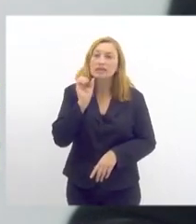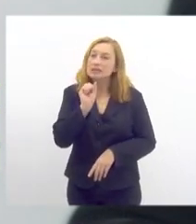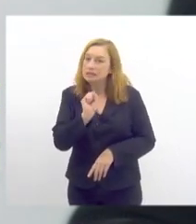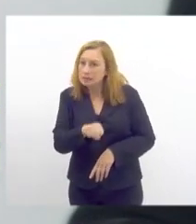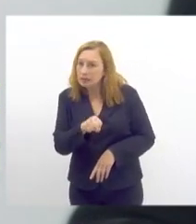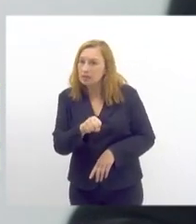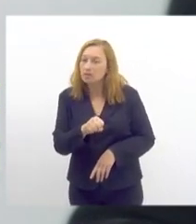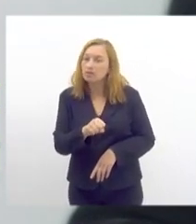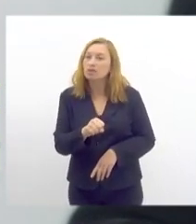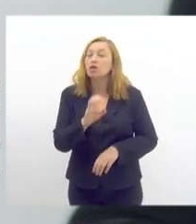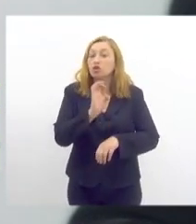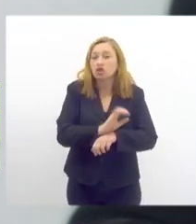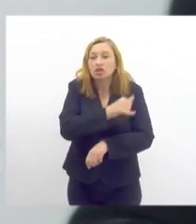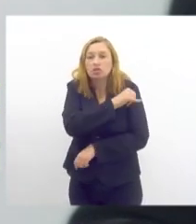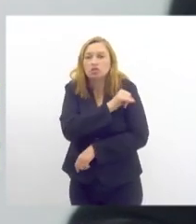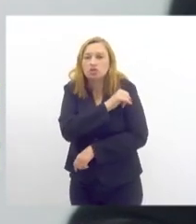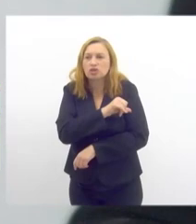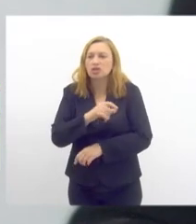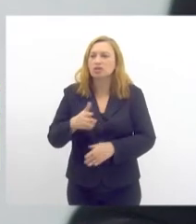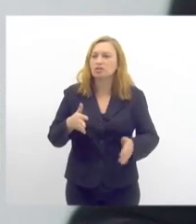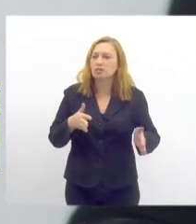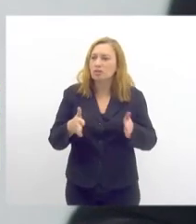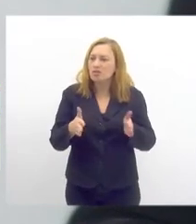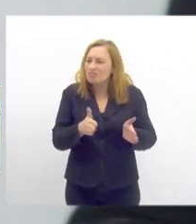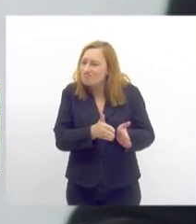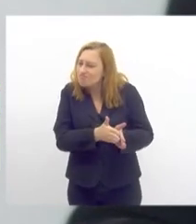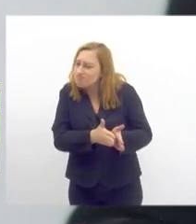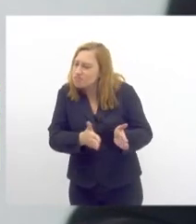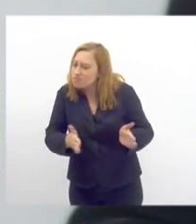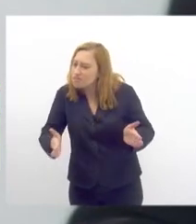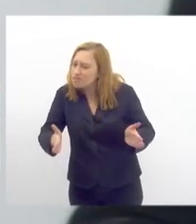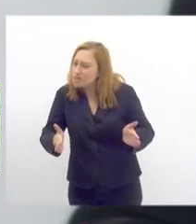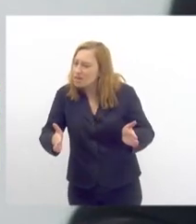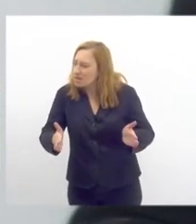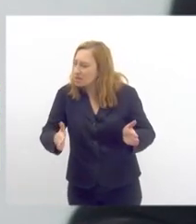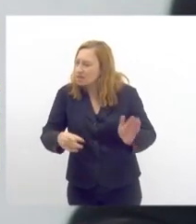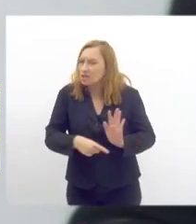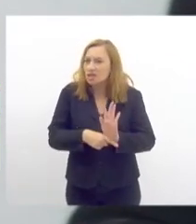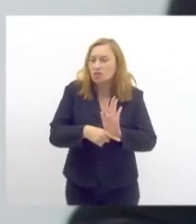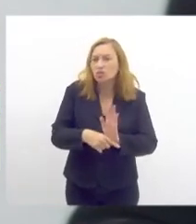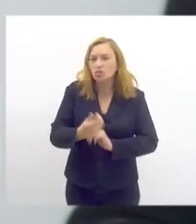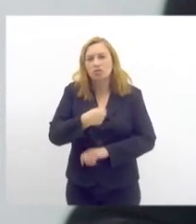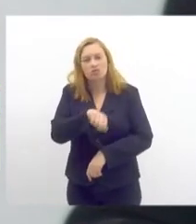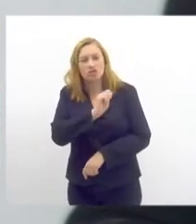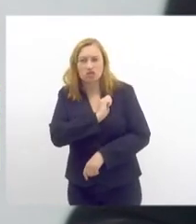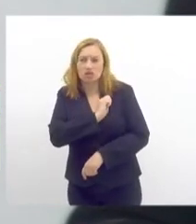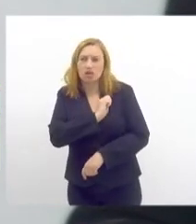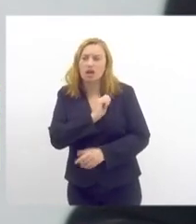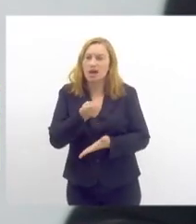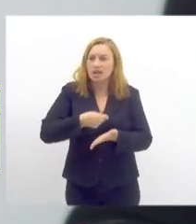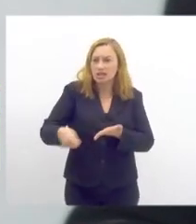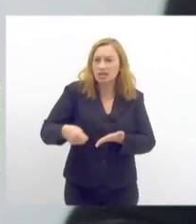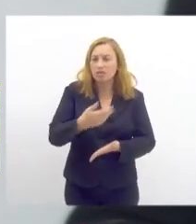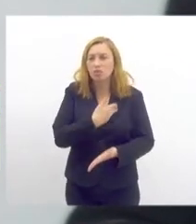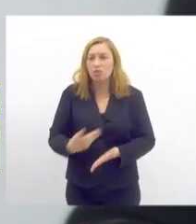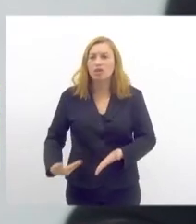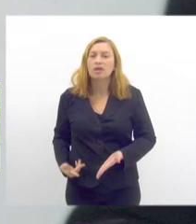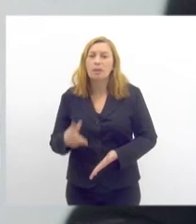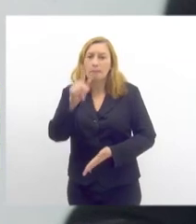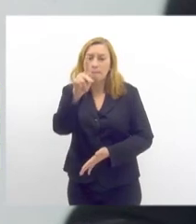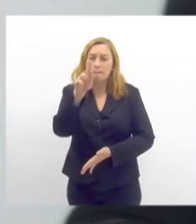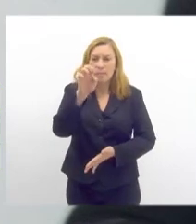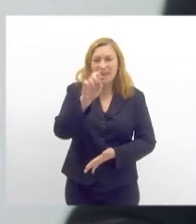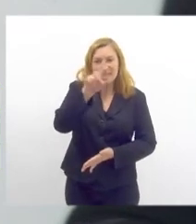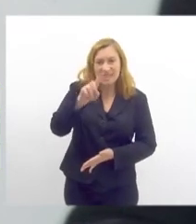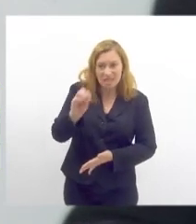sim. O Estado do Rio de Janeiro passou por um processo de recuperação fiscal, assinado lá pelo governo Pezão,